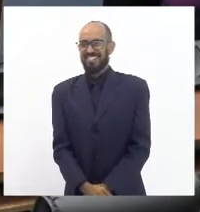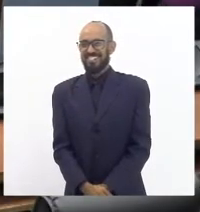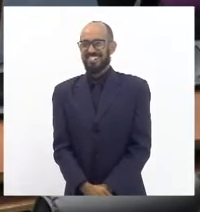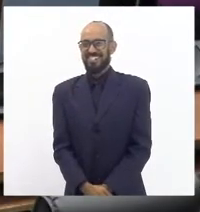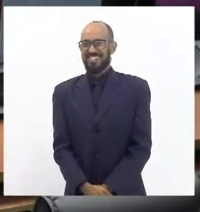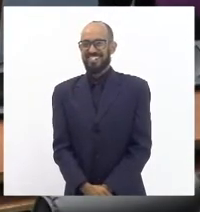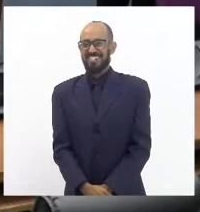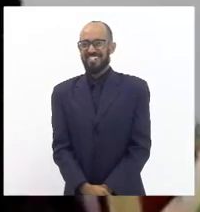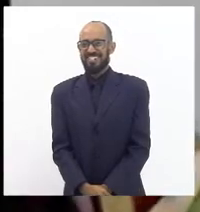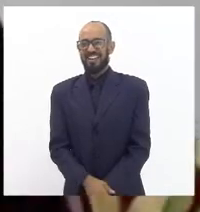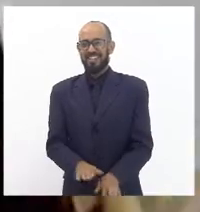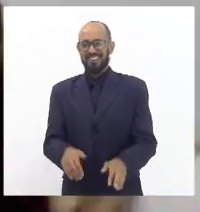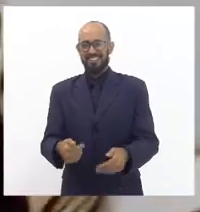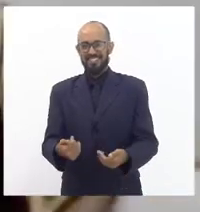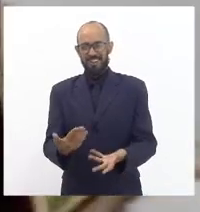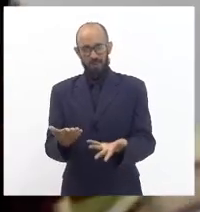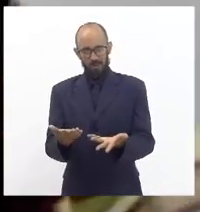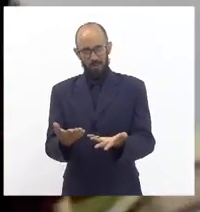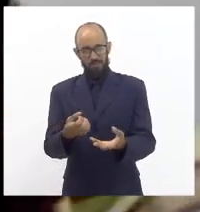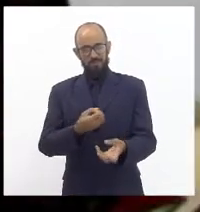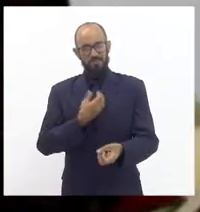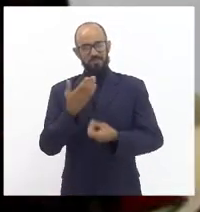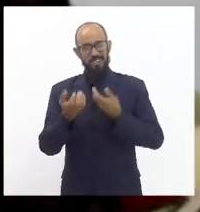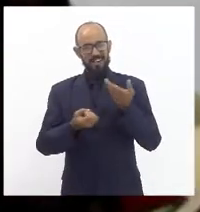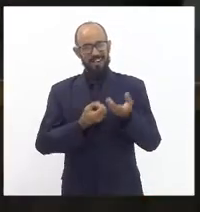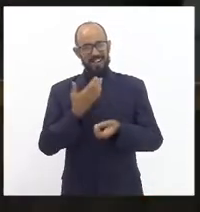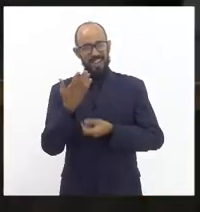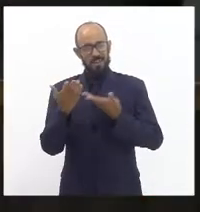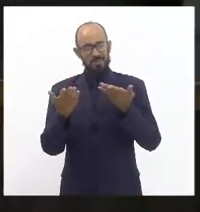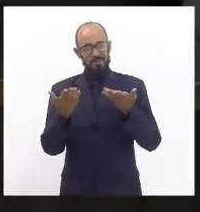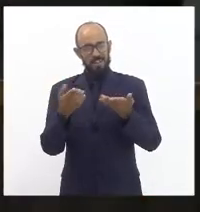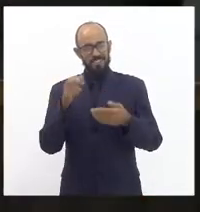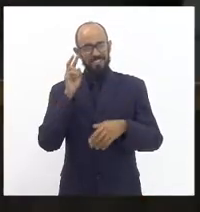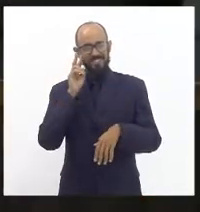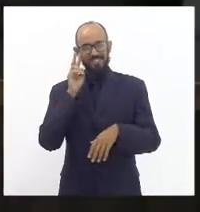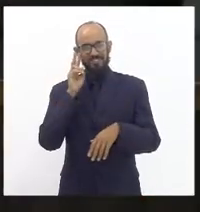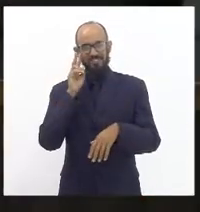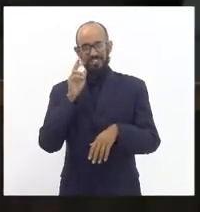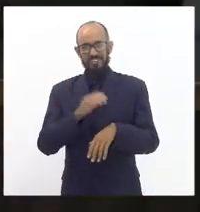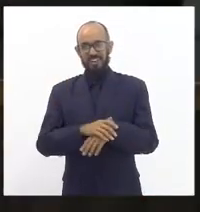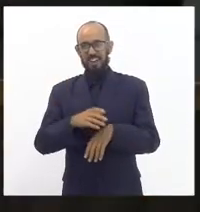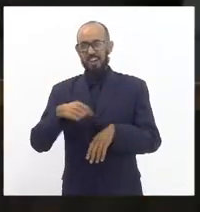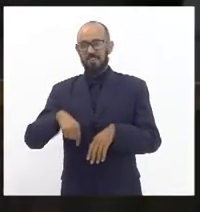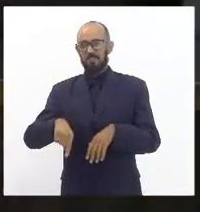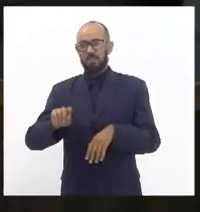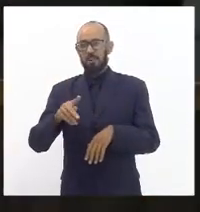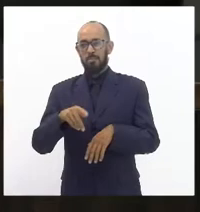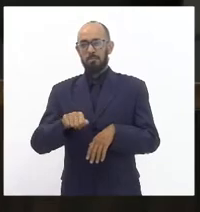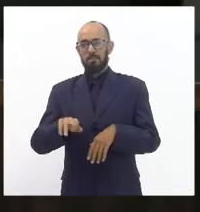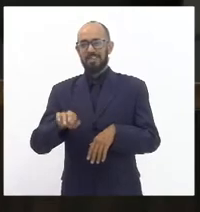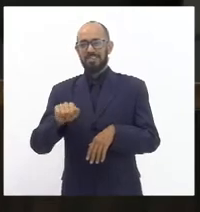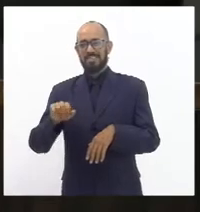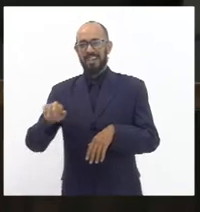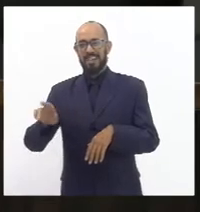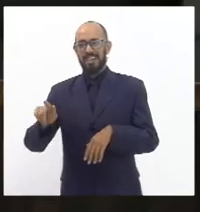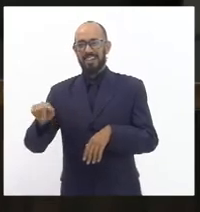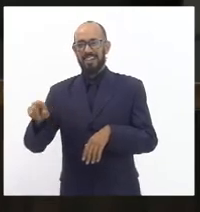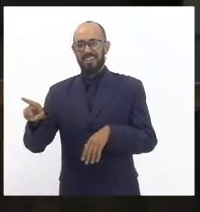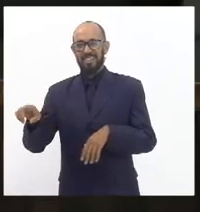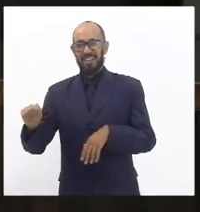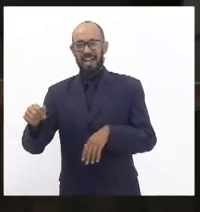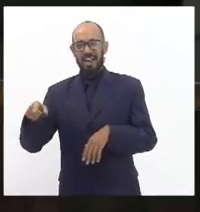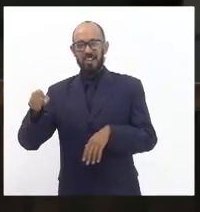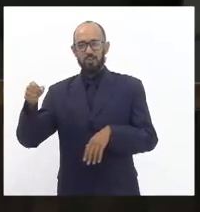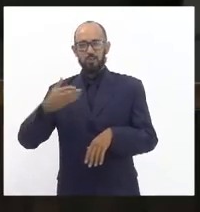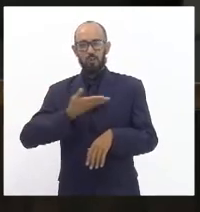e vamos reclamar então né Presidente algumas poesias vou-me embora para Passárgada lá sou amigo do rei lá tem a